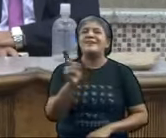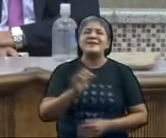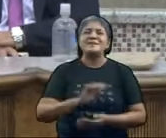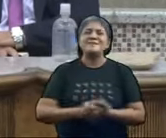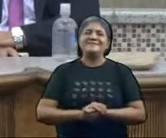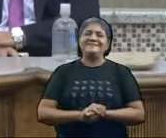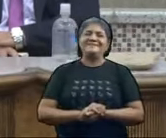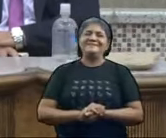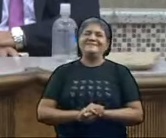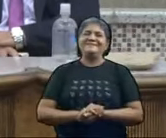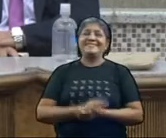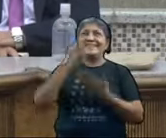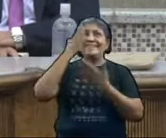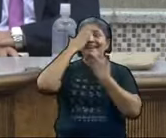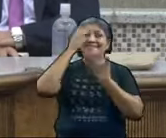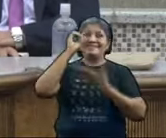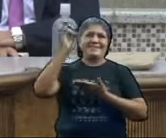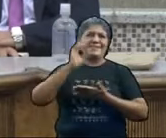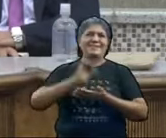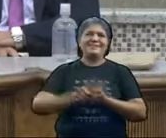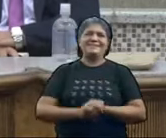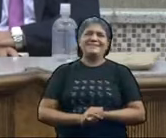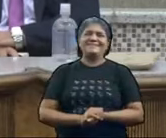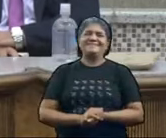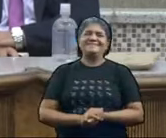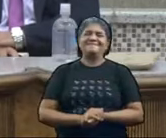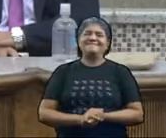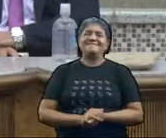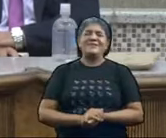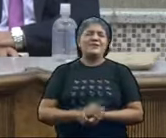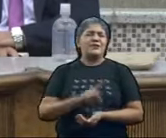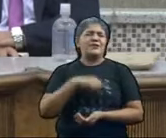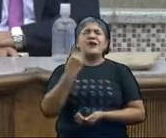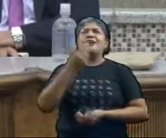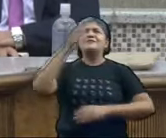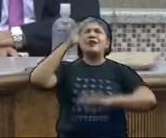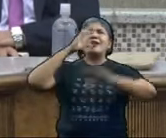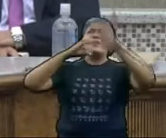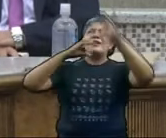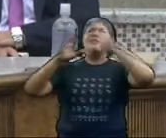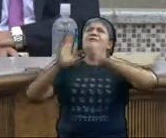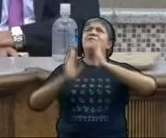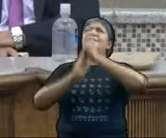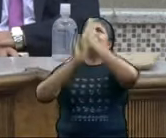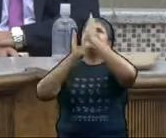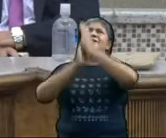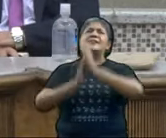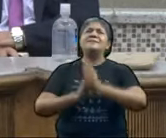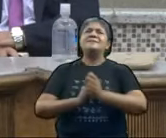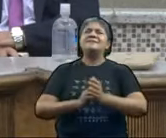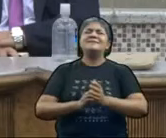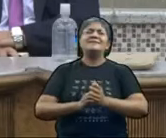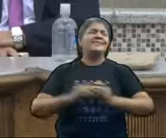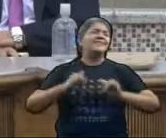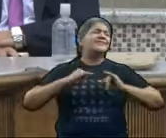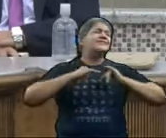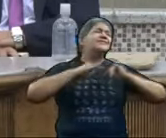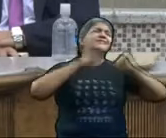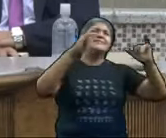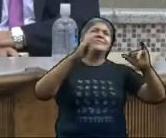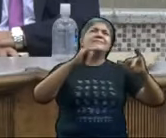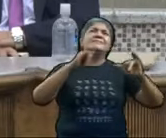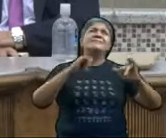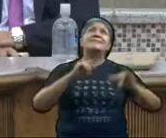não entrará lá. Tem um hino que nós cantamos da Harpa Cristã que diz: enterros não hão de